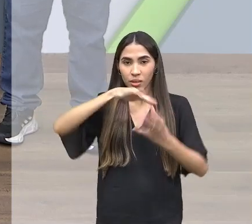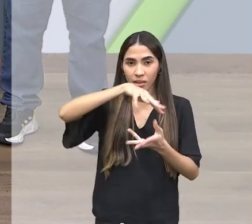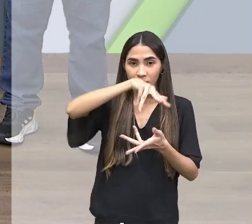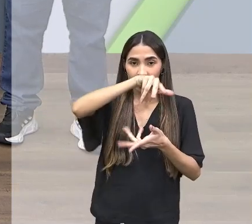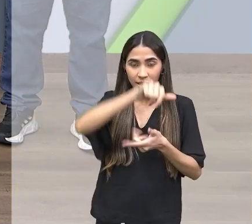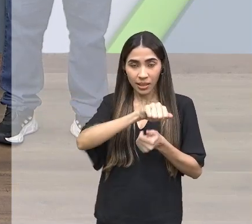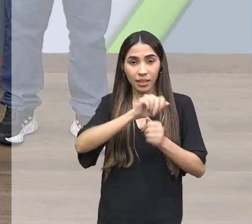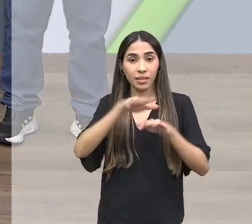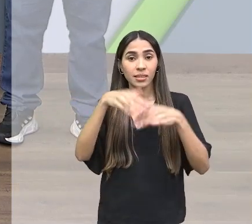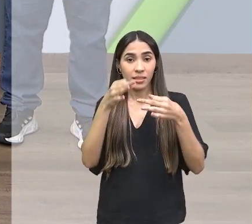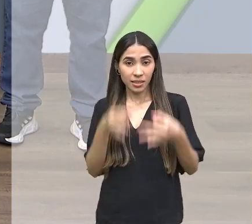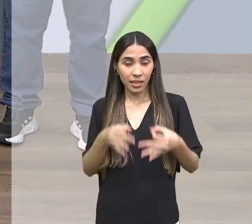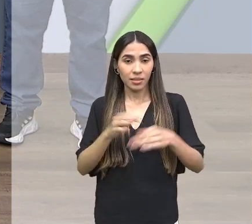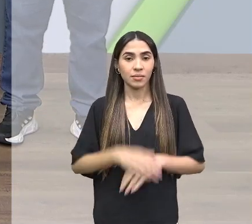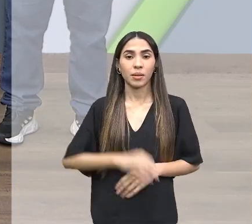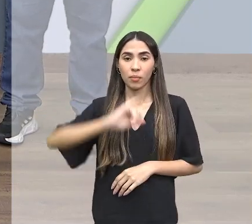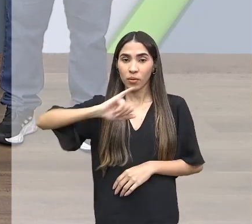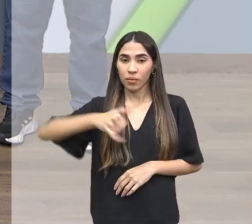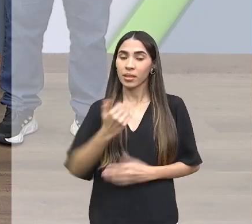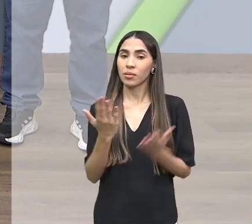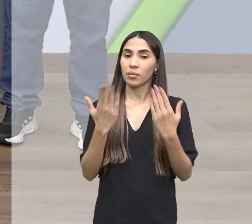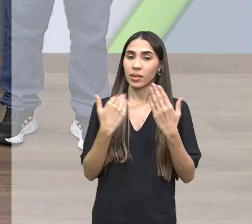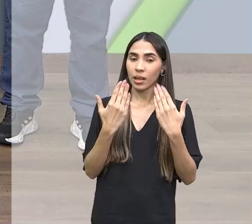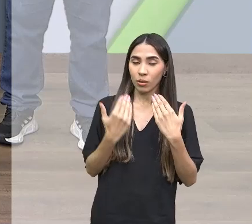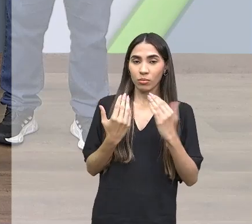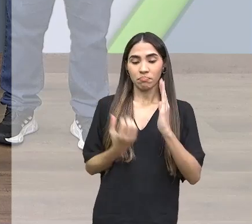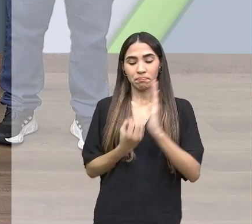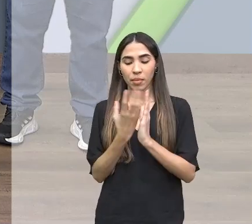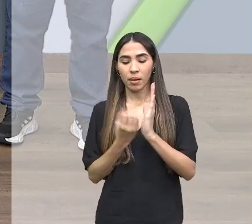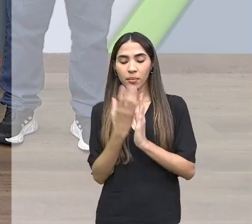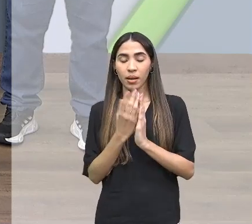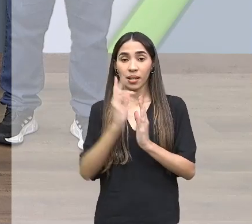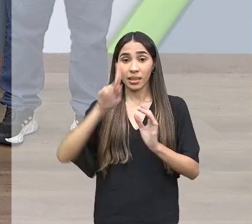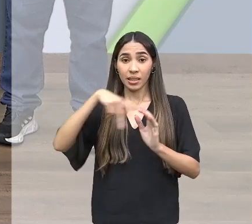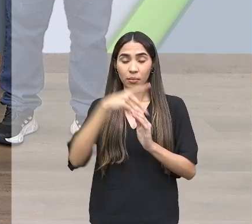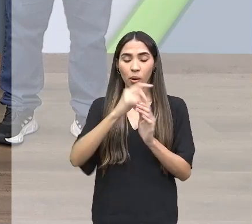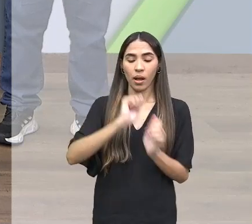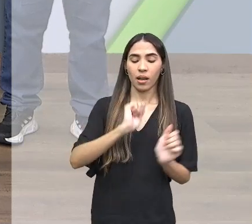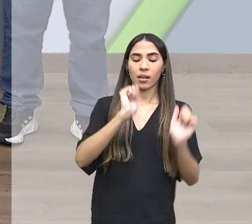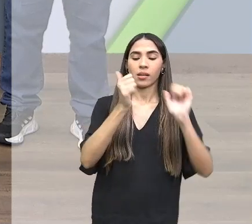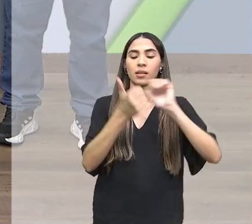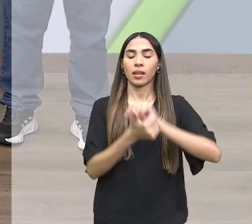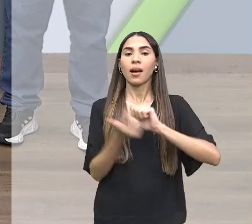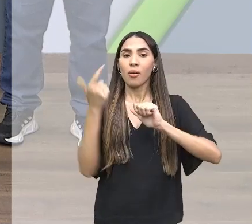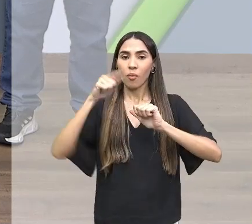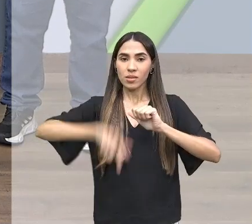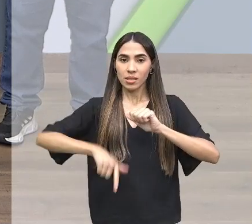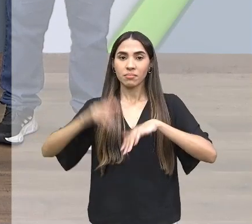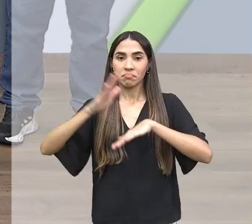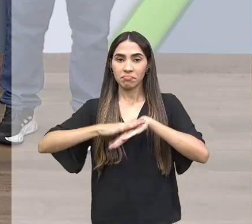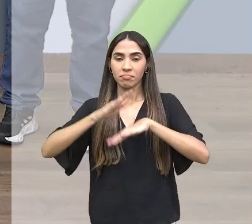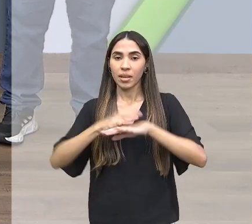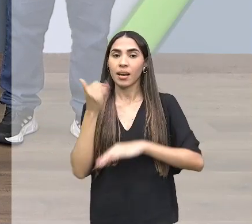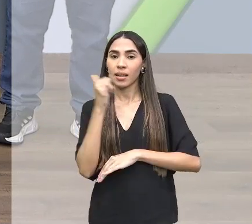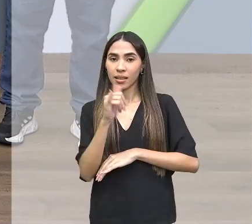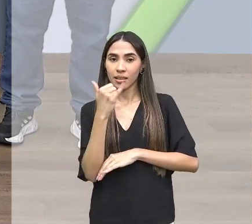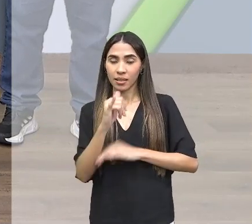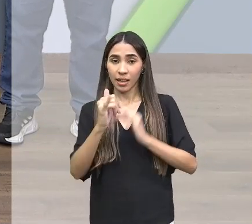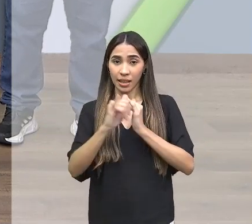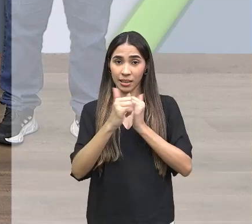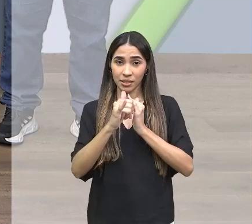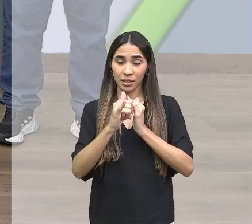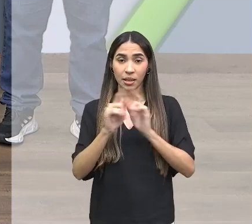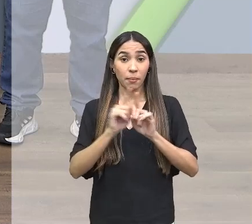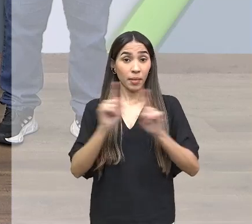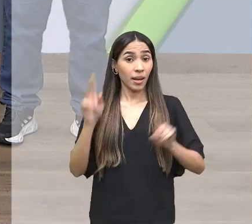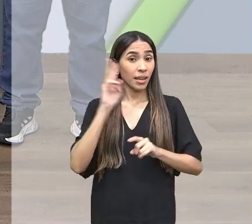certo? Estamos aproveitando esse calor produzido para, a partir desse calor, a gente produzir energia elétrica.